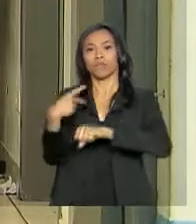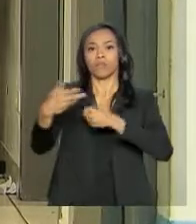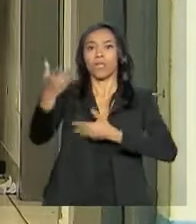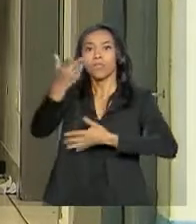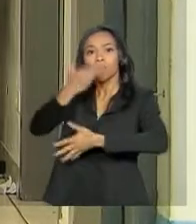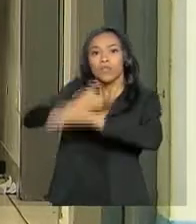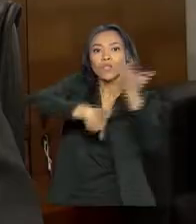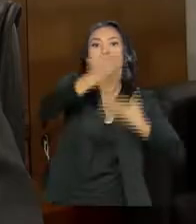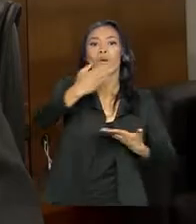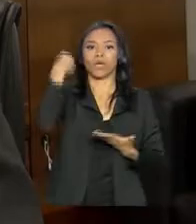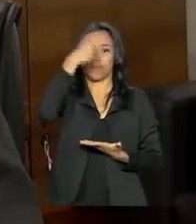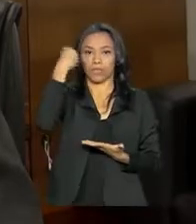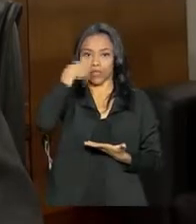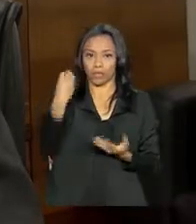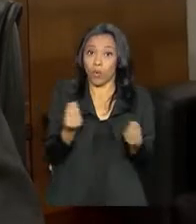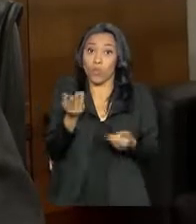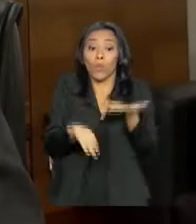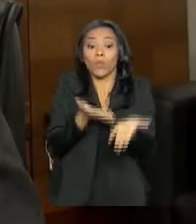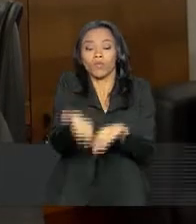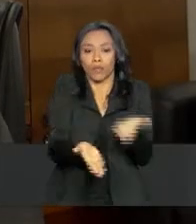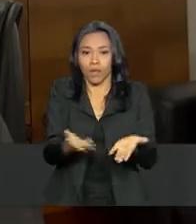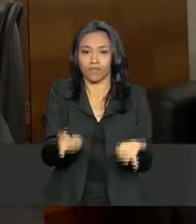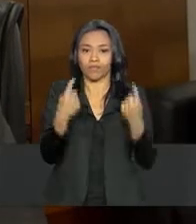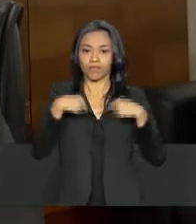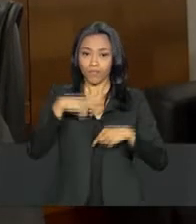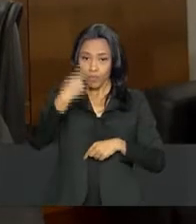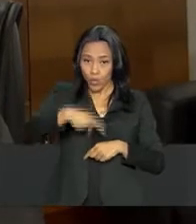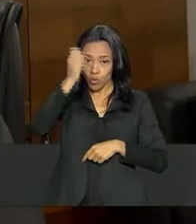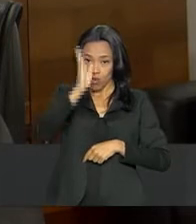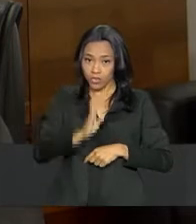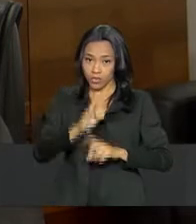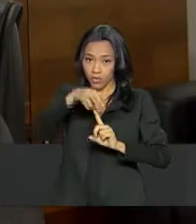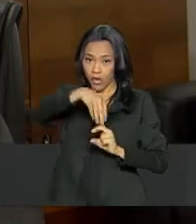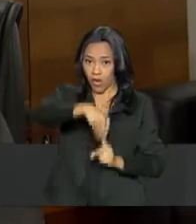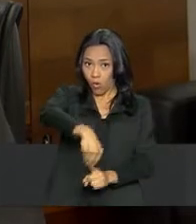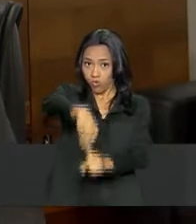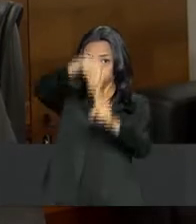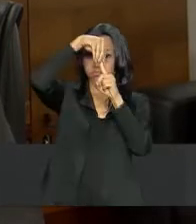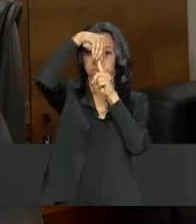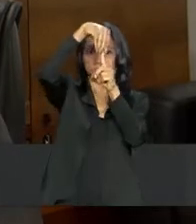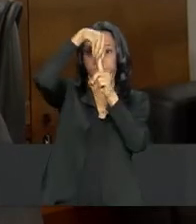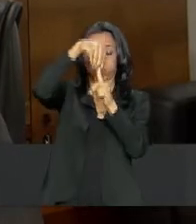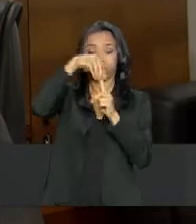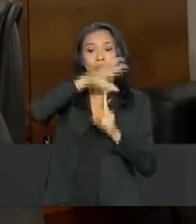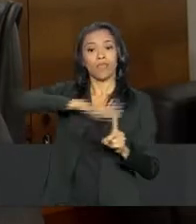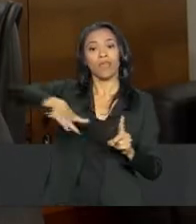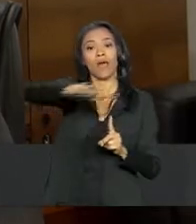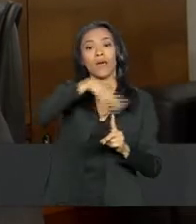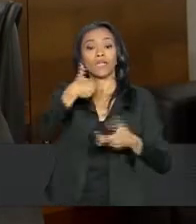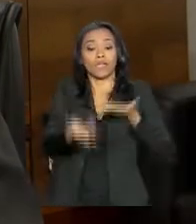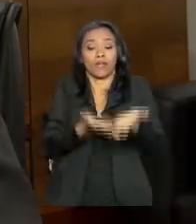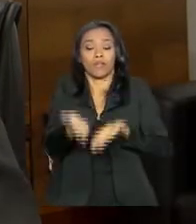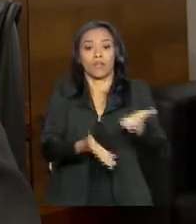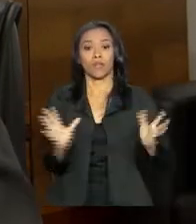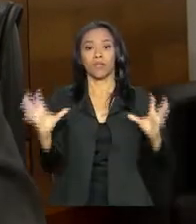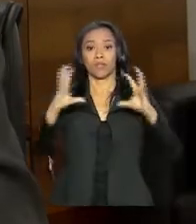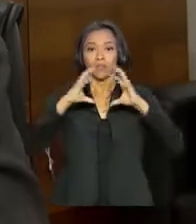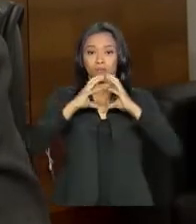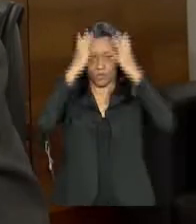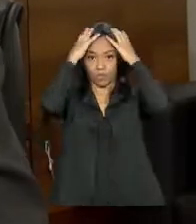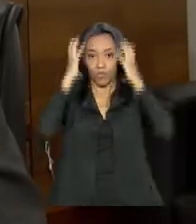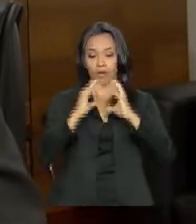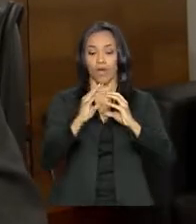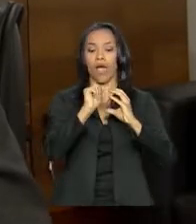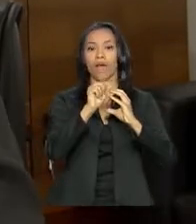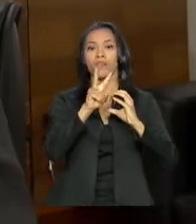dos pacientes nós já somos uma referência no atendimento do abc e esses países querem compartilhar também